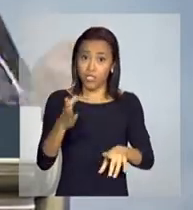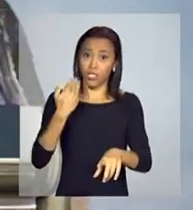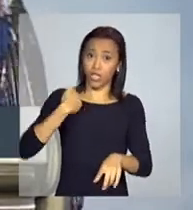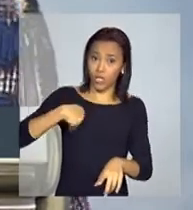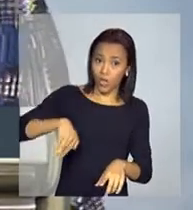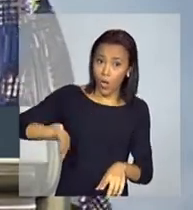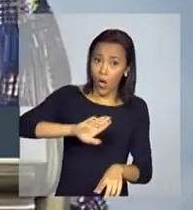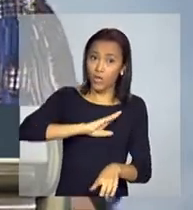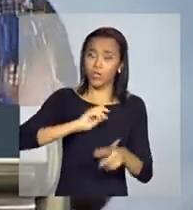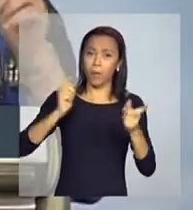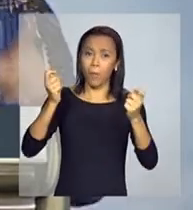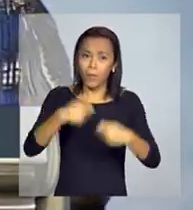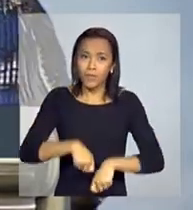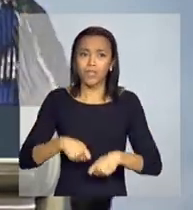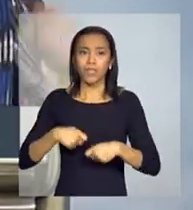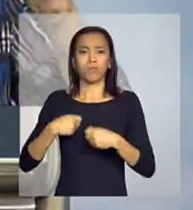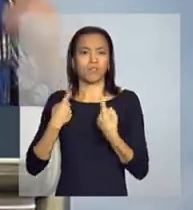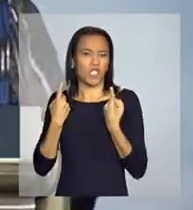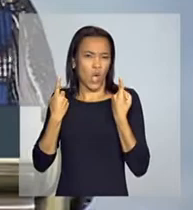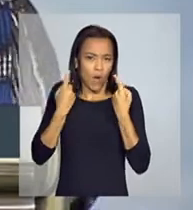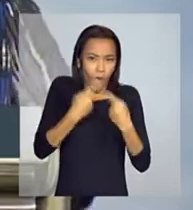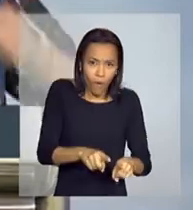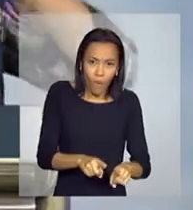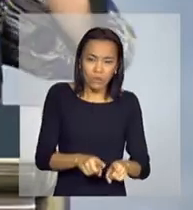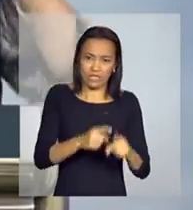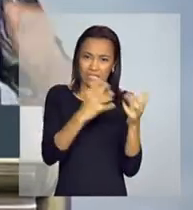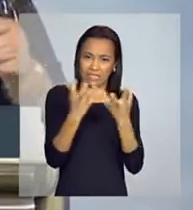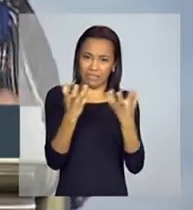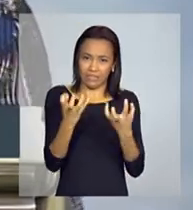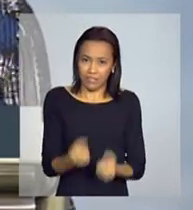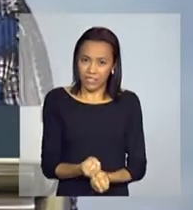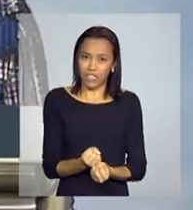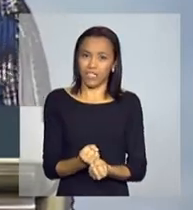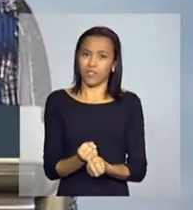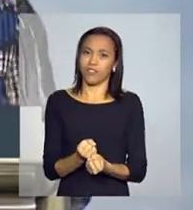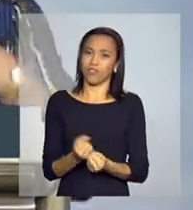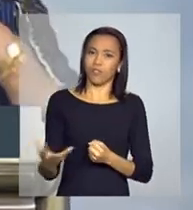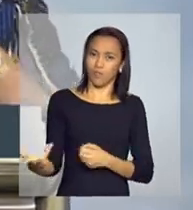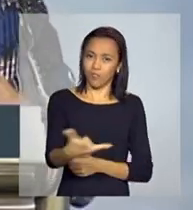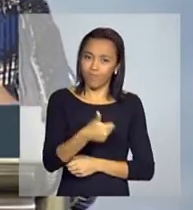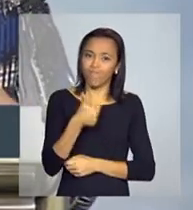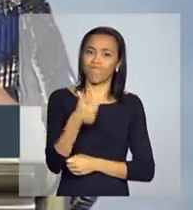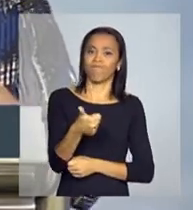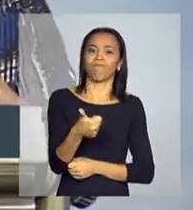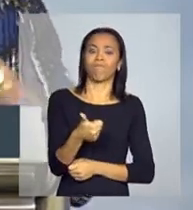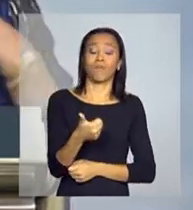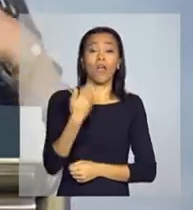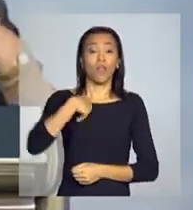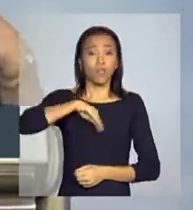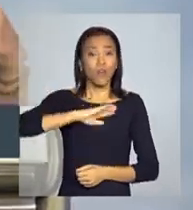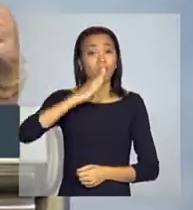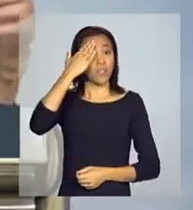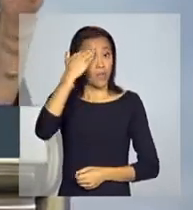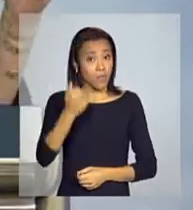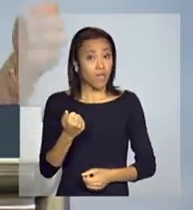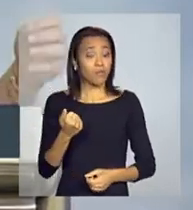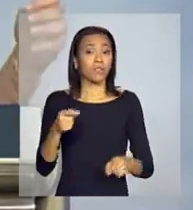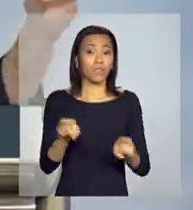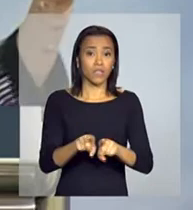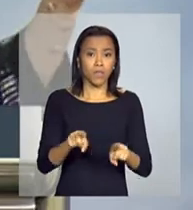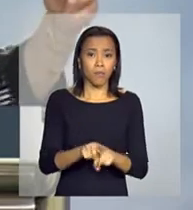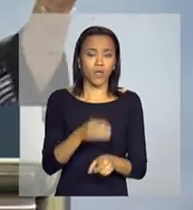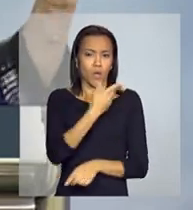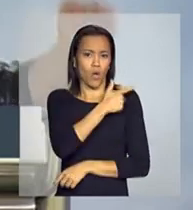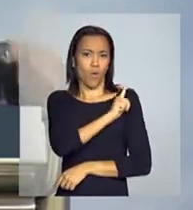possamos enfrentar a seca de forma eficiente. Nós sabemos, e o governo, desde